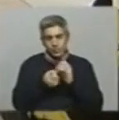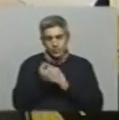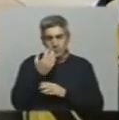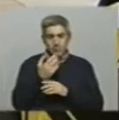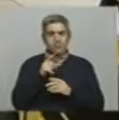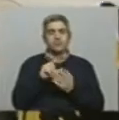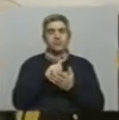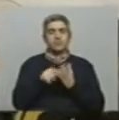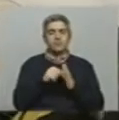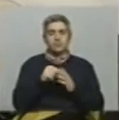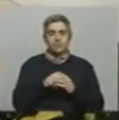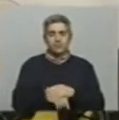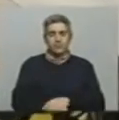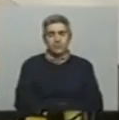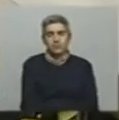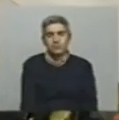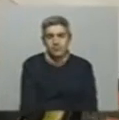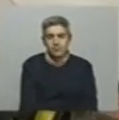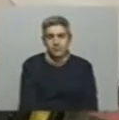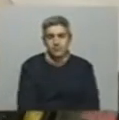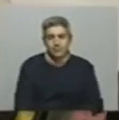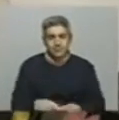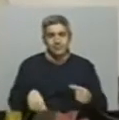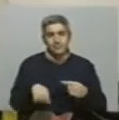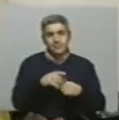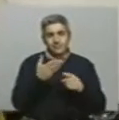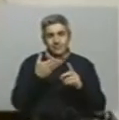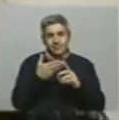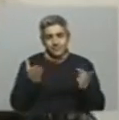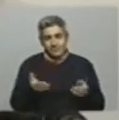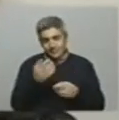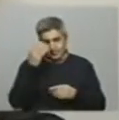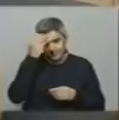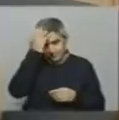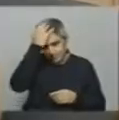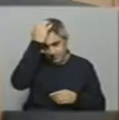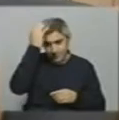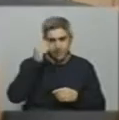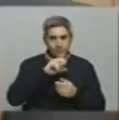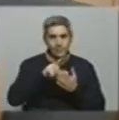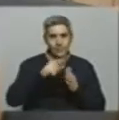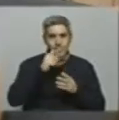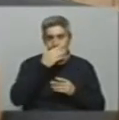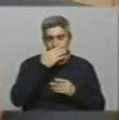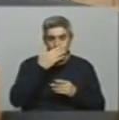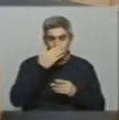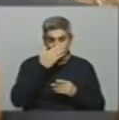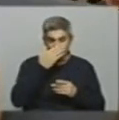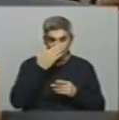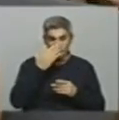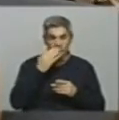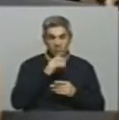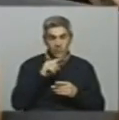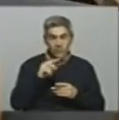O projeto... Nós andamos à volta disto, nunca mais disse. Ó, João, vamos embora. A gente anda a tentar. Vamos embora, pronto, o projeto é João Around the